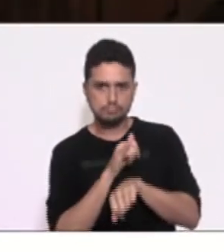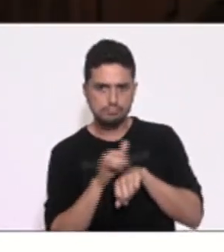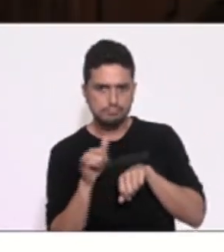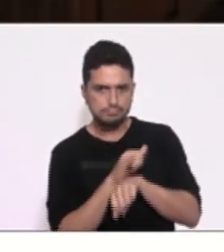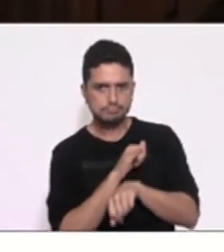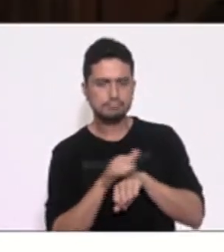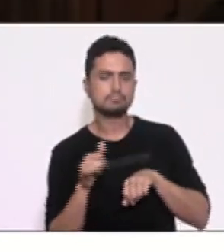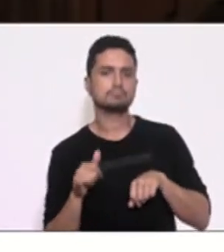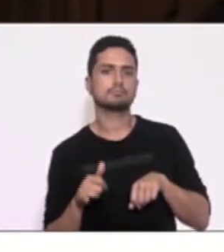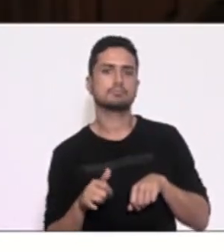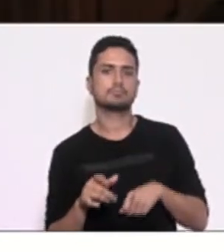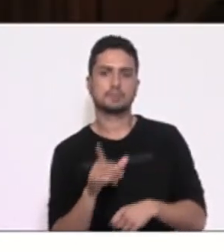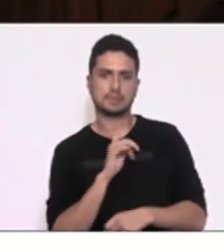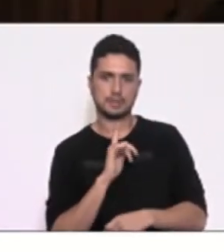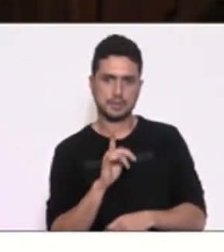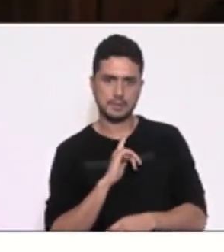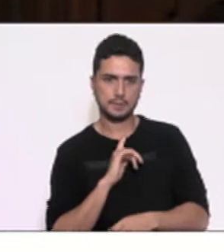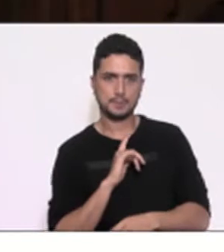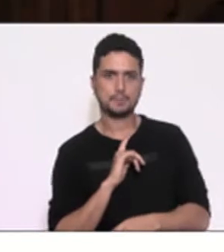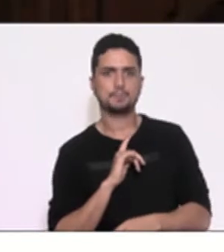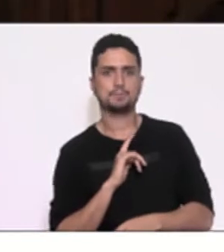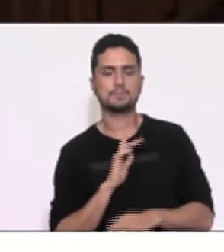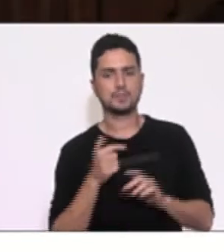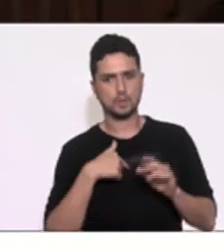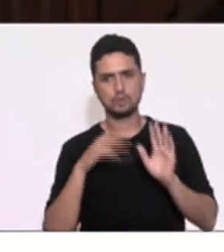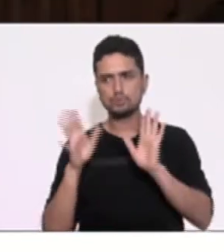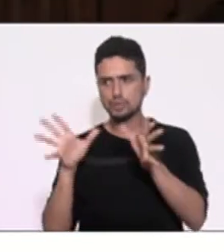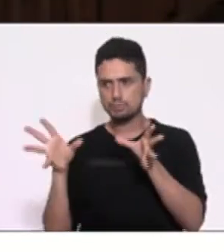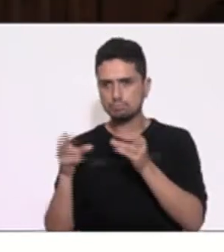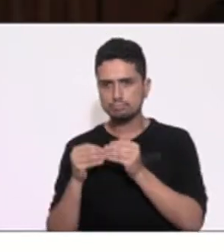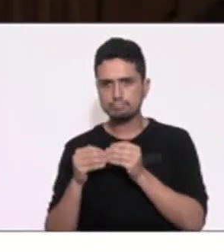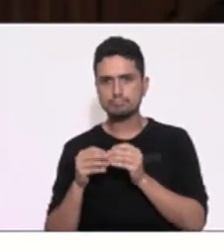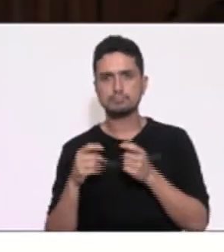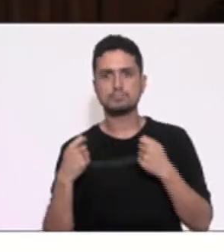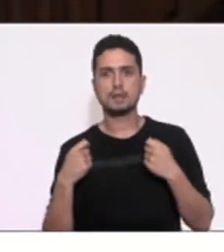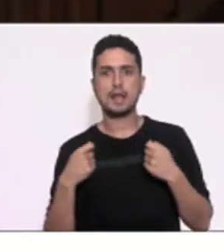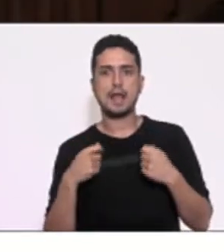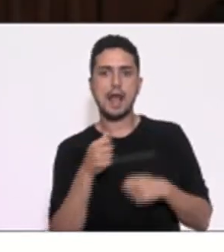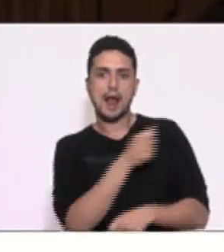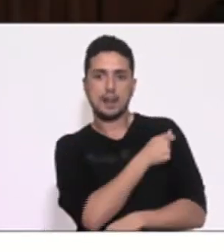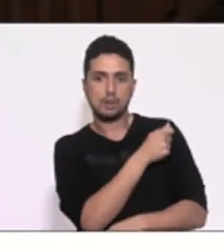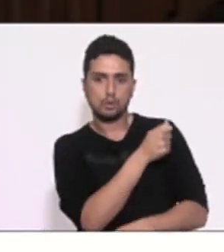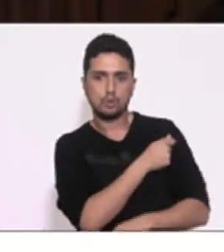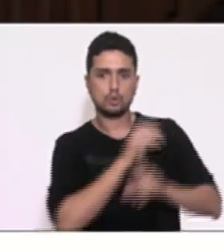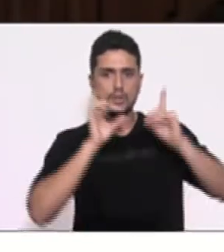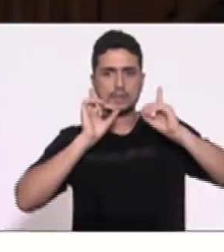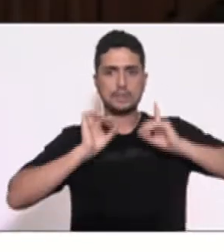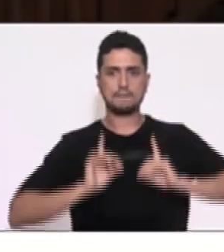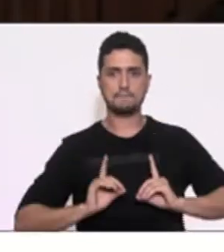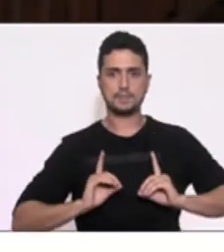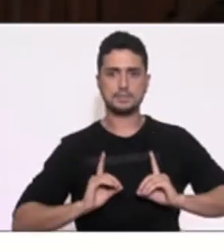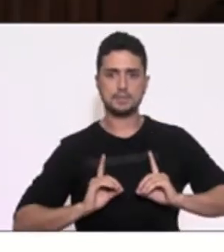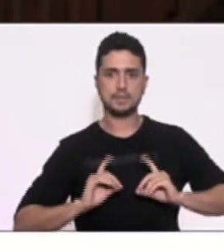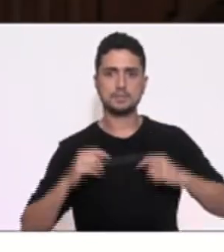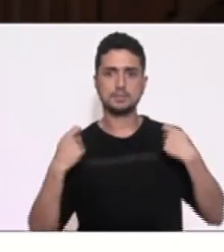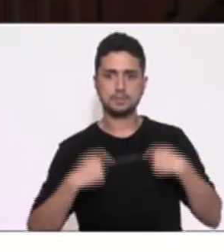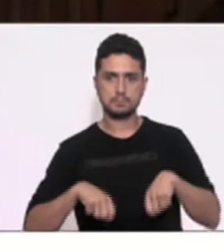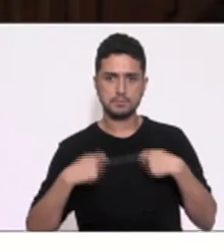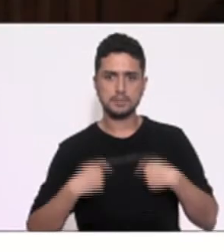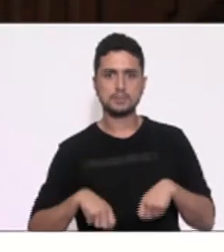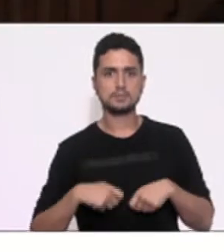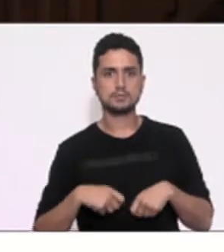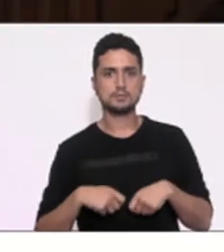deputado Chico Machado, e vou concluir, que os alunos com deficiência, que manifestam necessidades